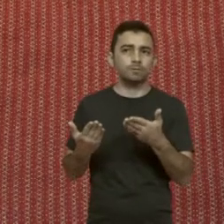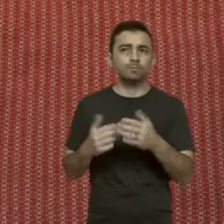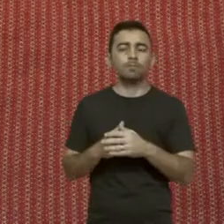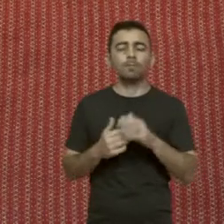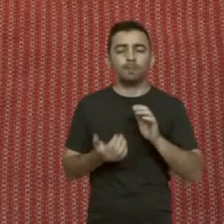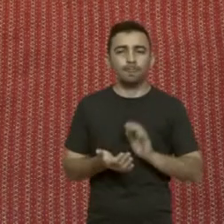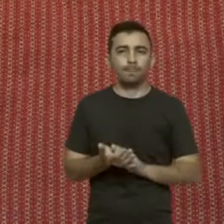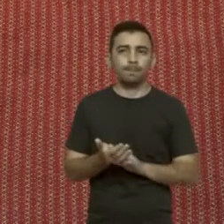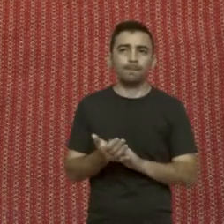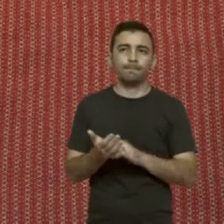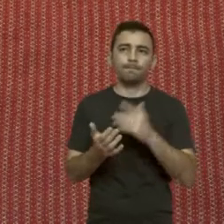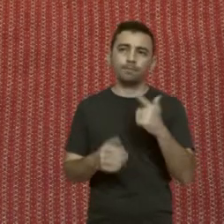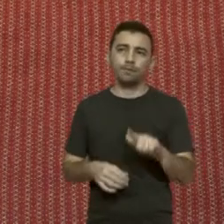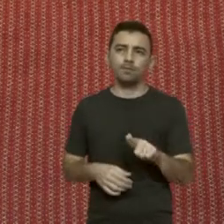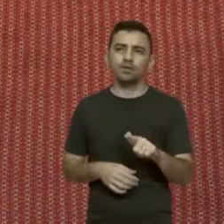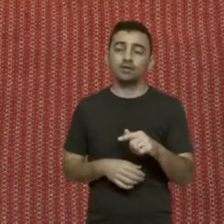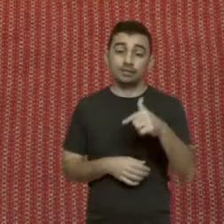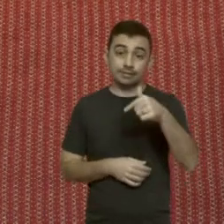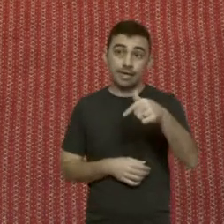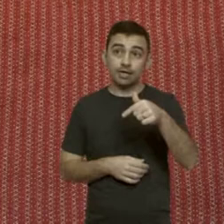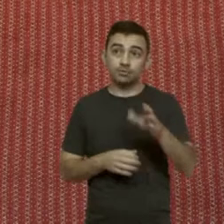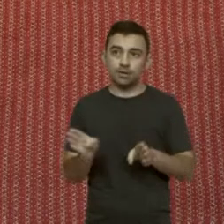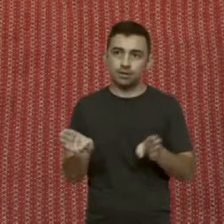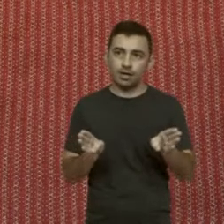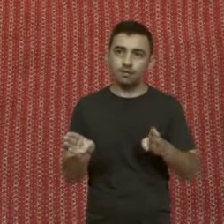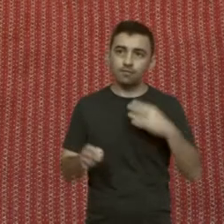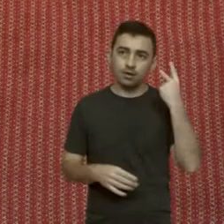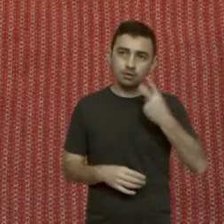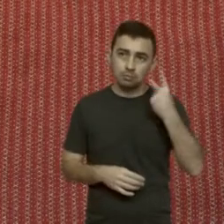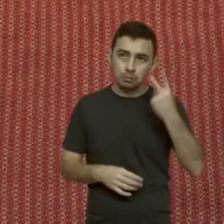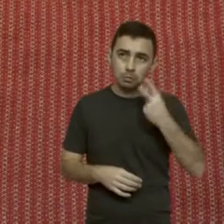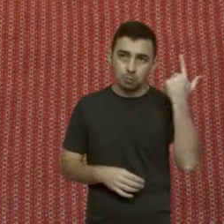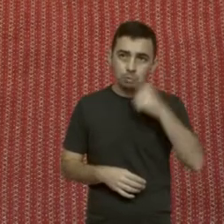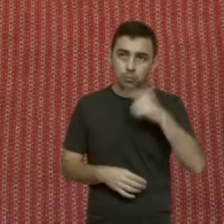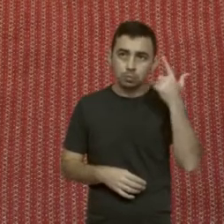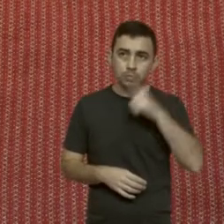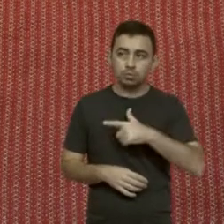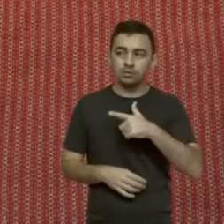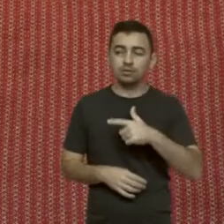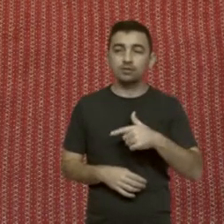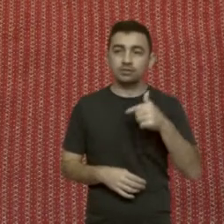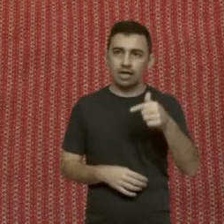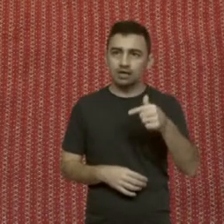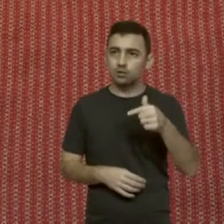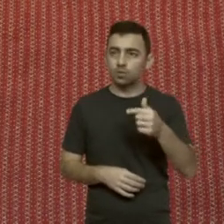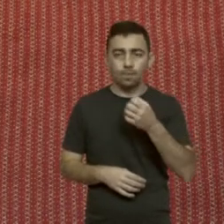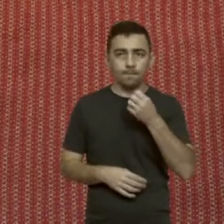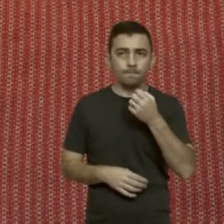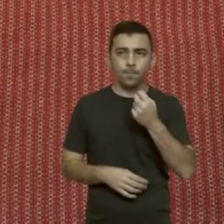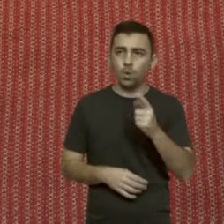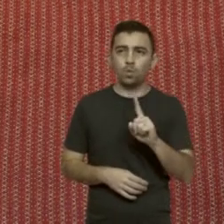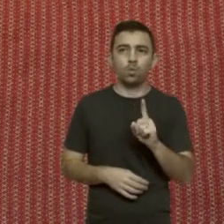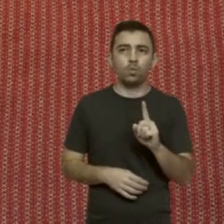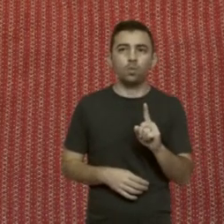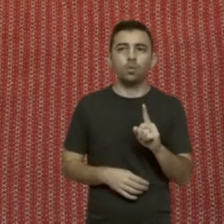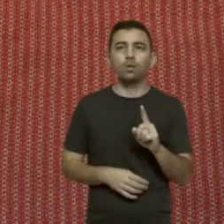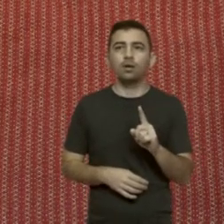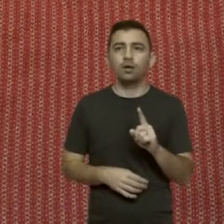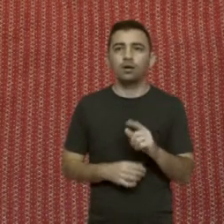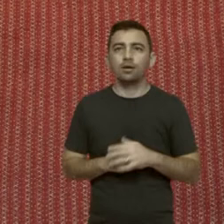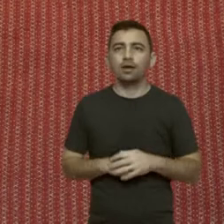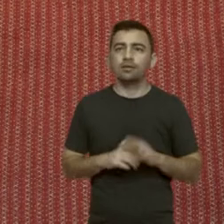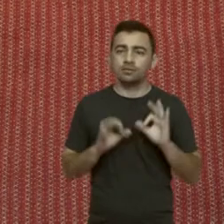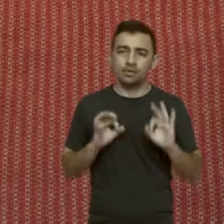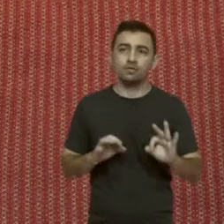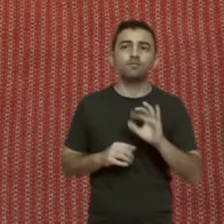parabéns. Esses 7 mandatos de vereador na cidade, 7 mandatos não é pouco, é muito. E, com certeza, a